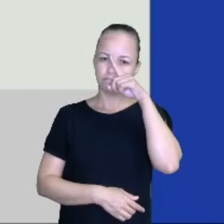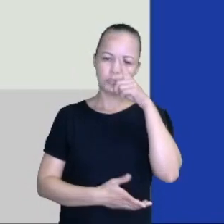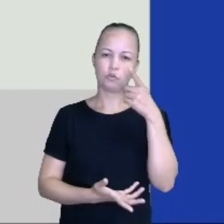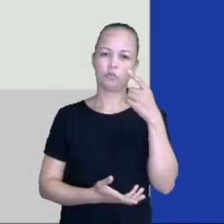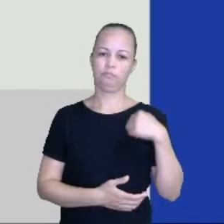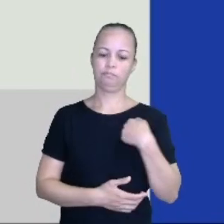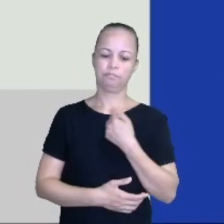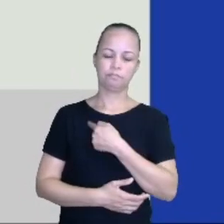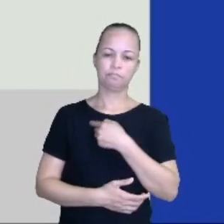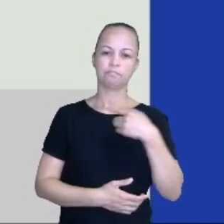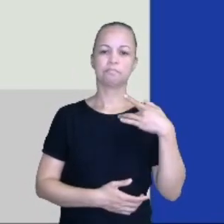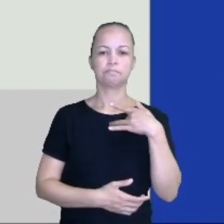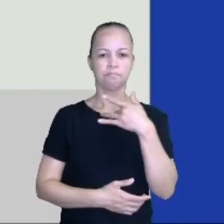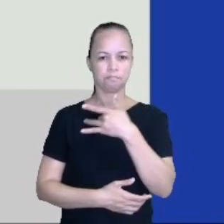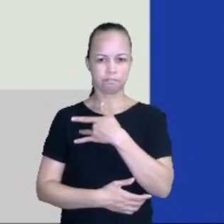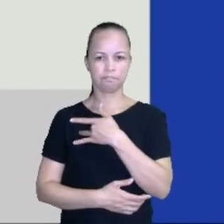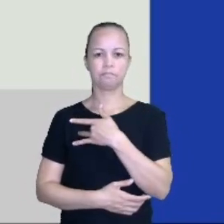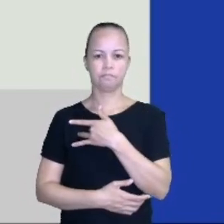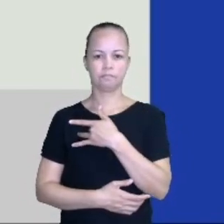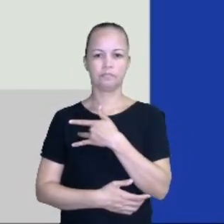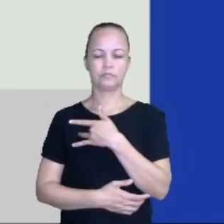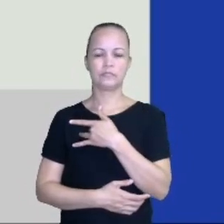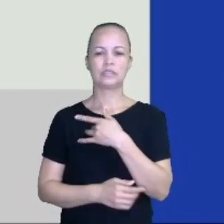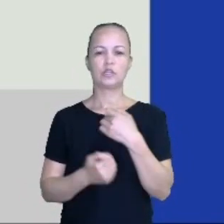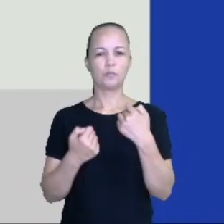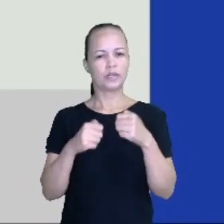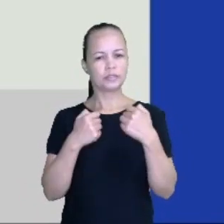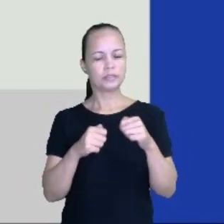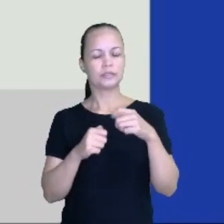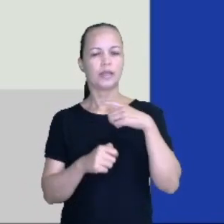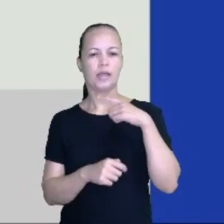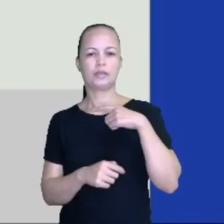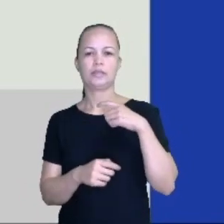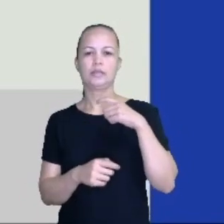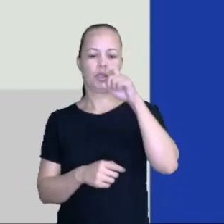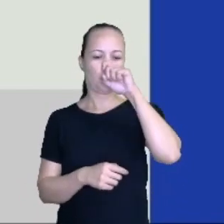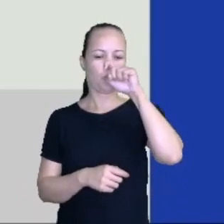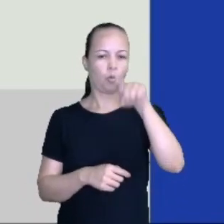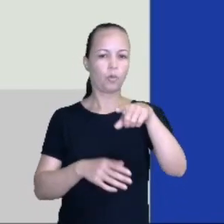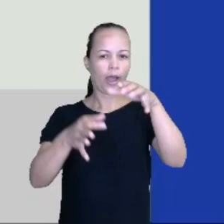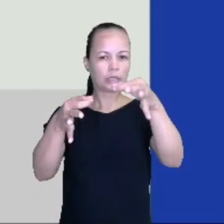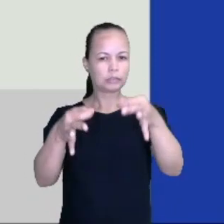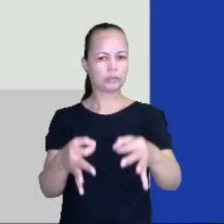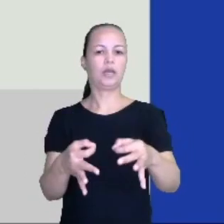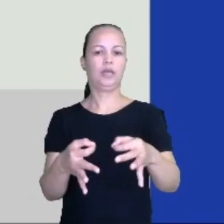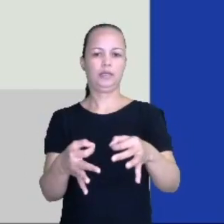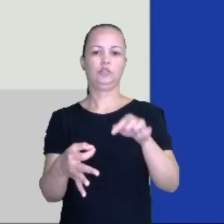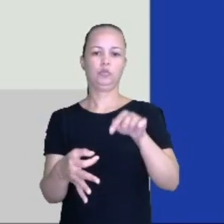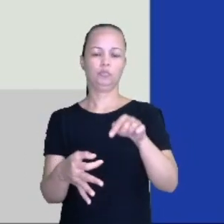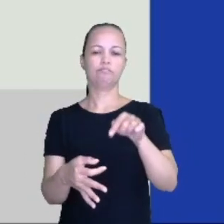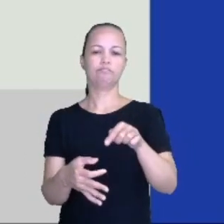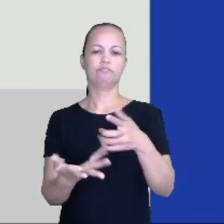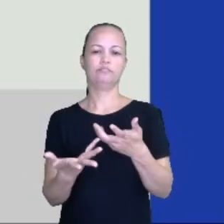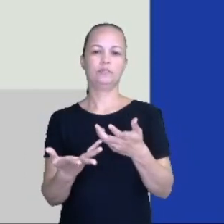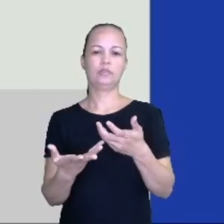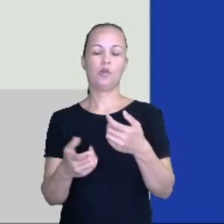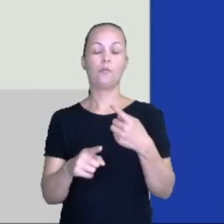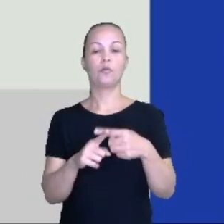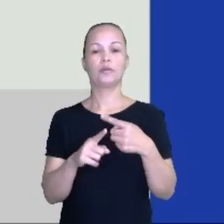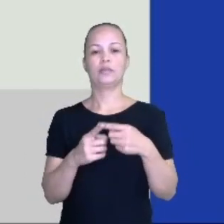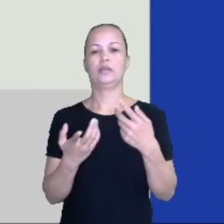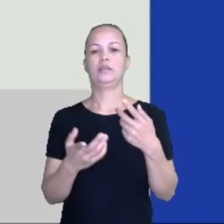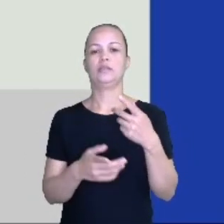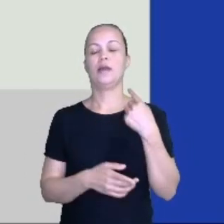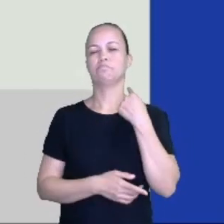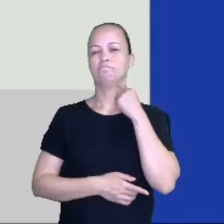nossa saúde. O lixo precisa ter um destino correto, gente. Senão, sabe o que? Ele causa